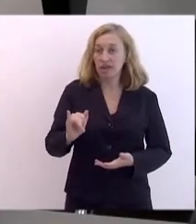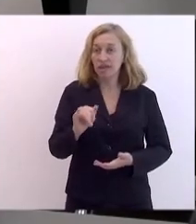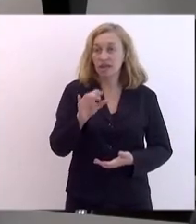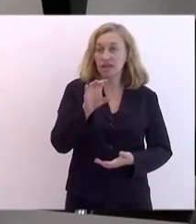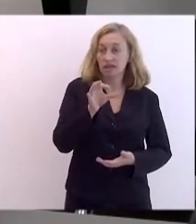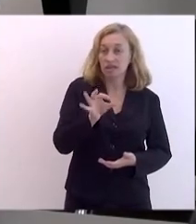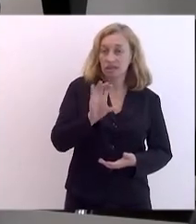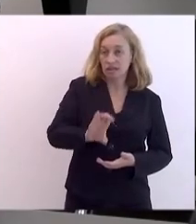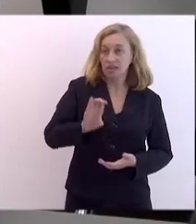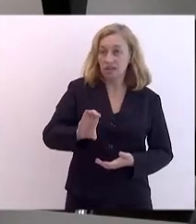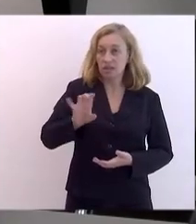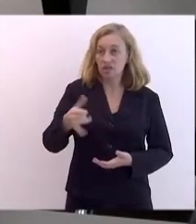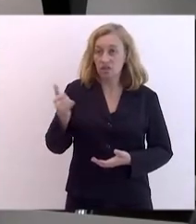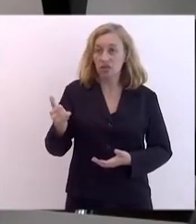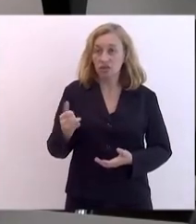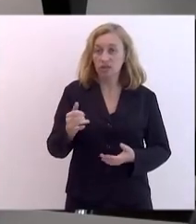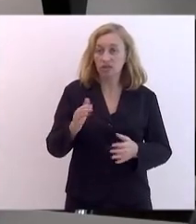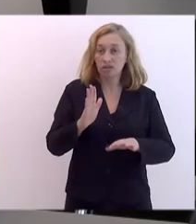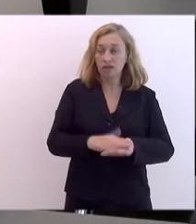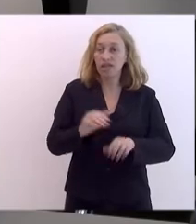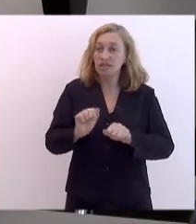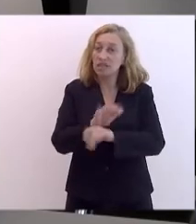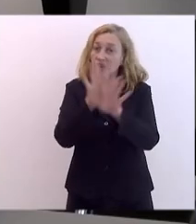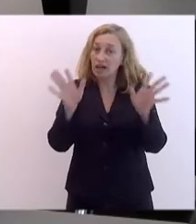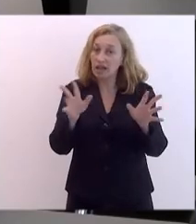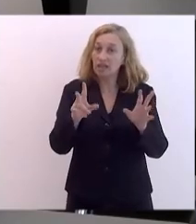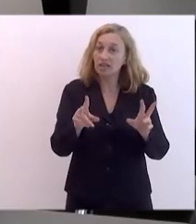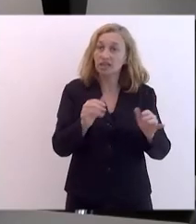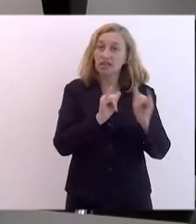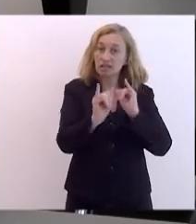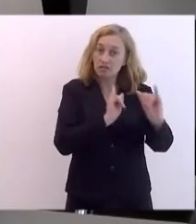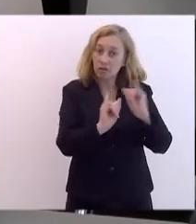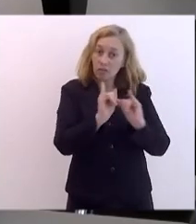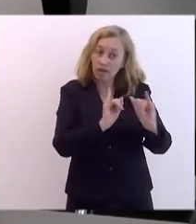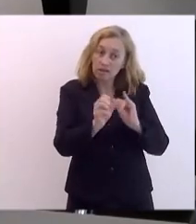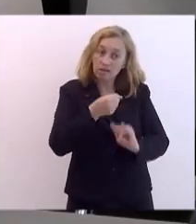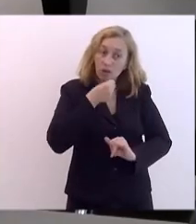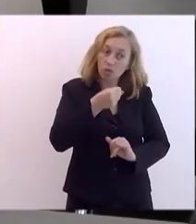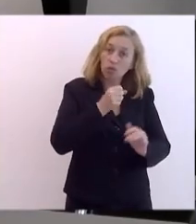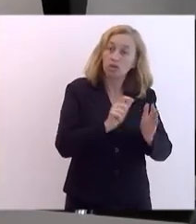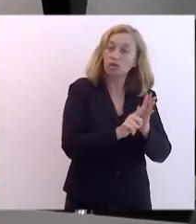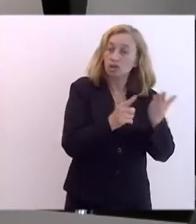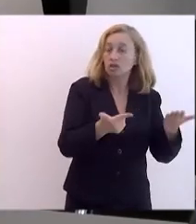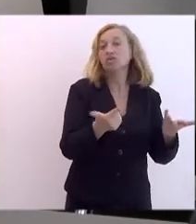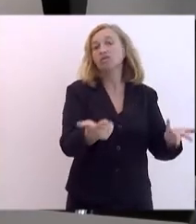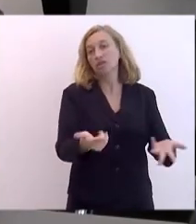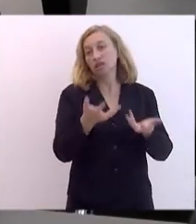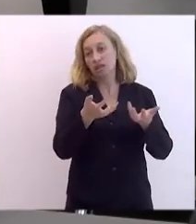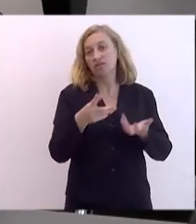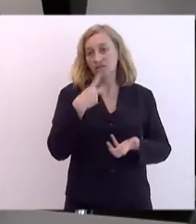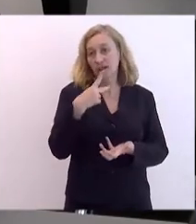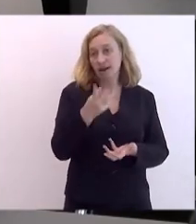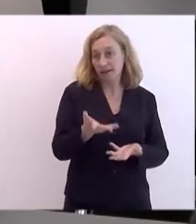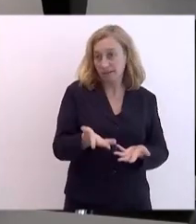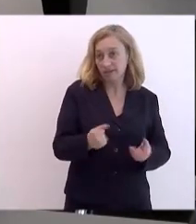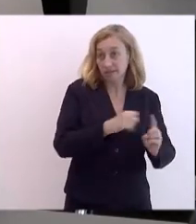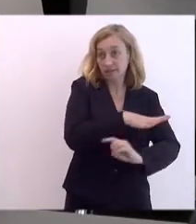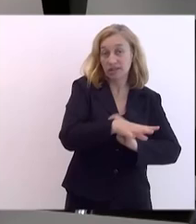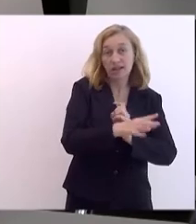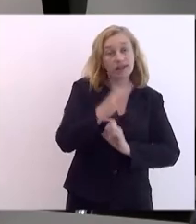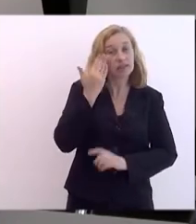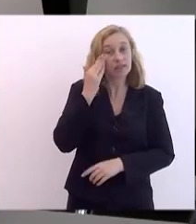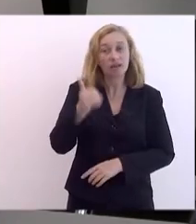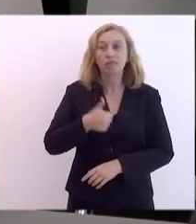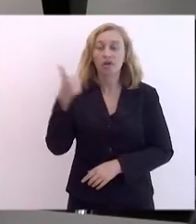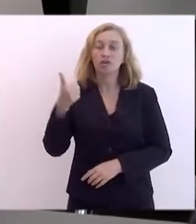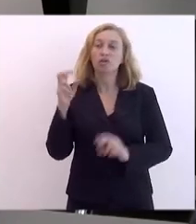se a gente tivesse mais transparência e clareza naquilo que o jornalista, o editor, queriam transmitir. Isso é para a sociedade entender melhor do